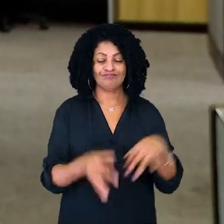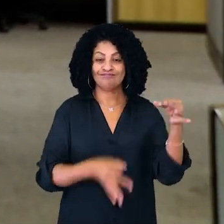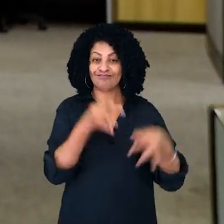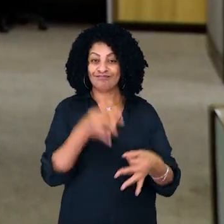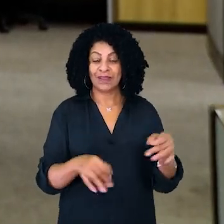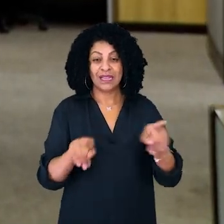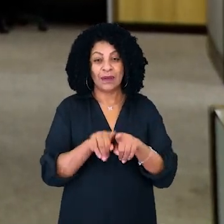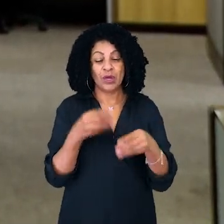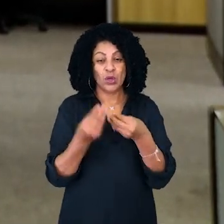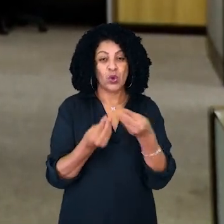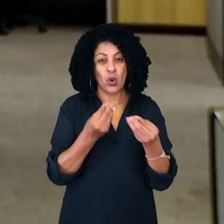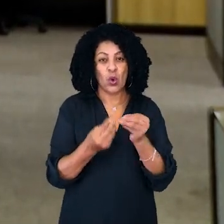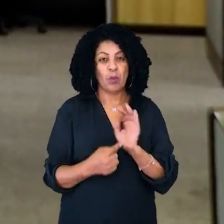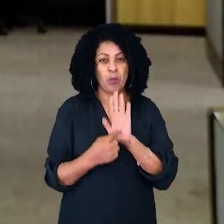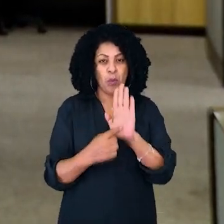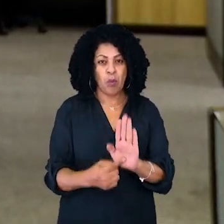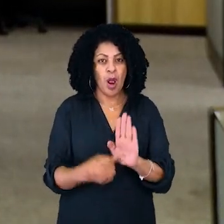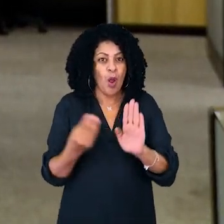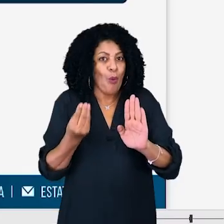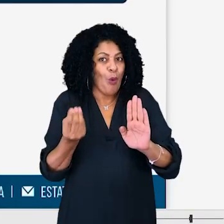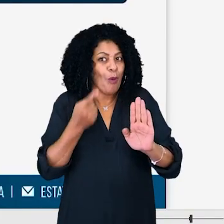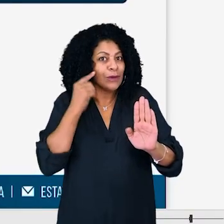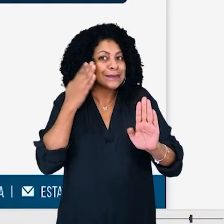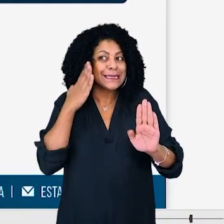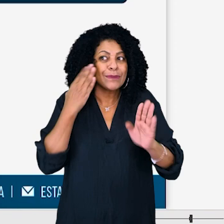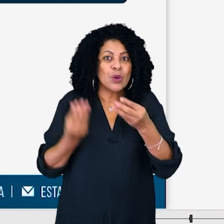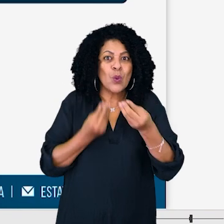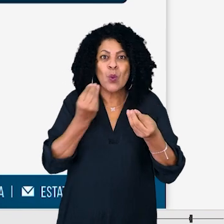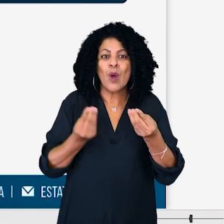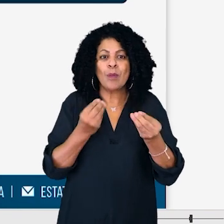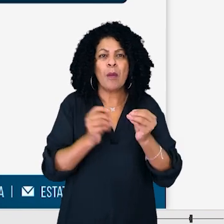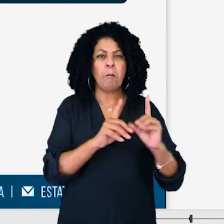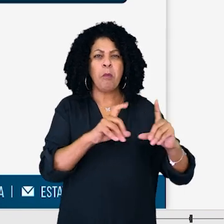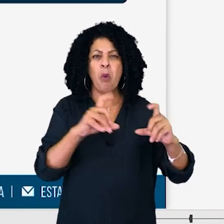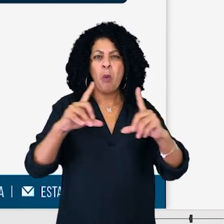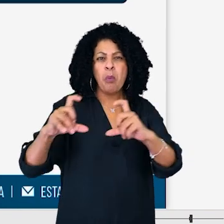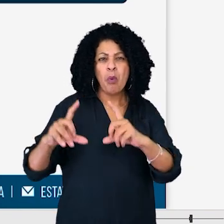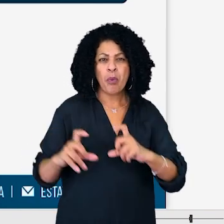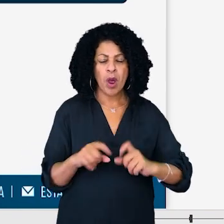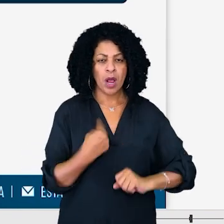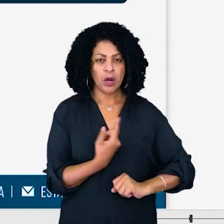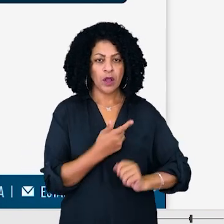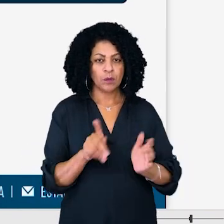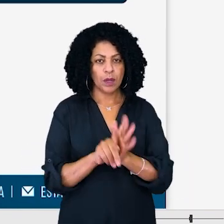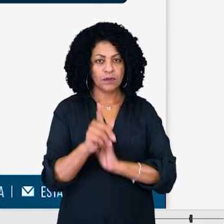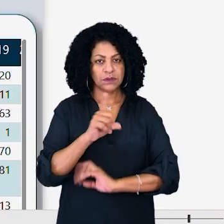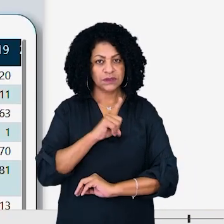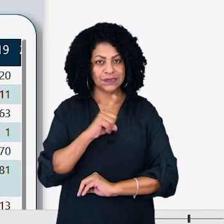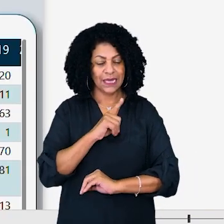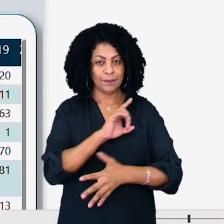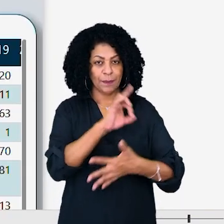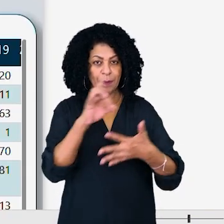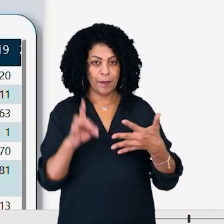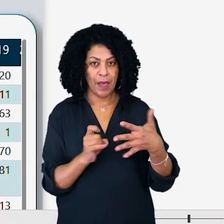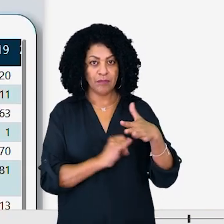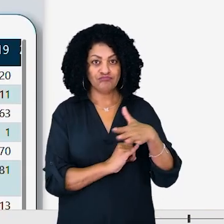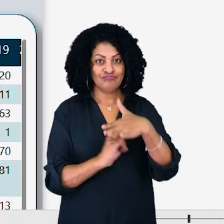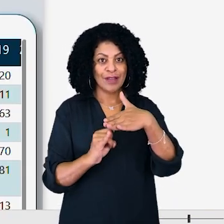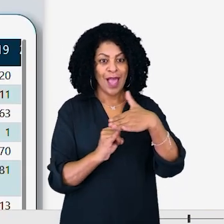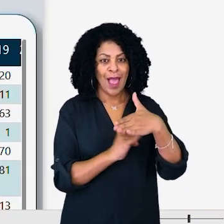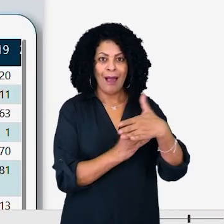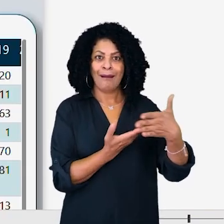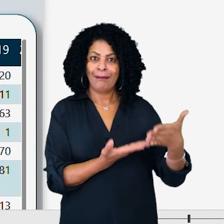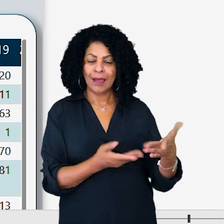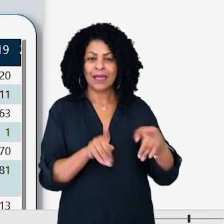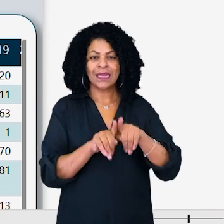judiciária precisa se basear na radiografia, na fotografia que nós temos em cada instituição.